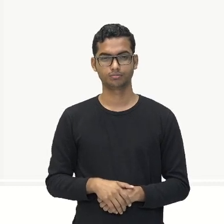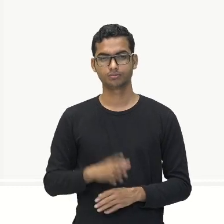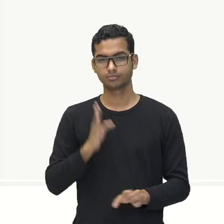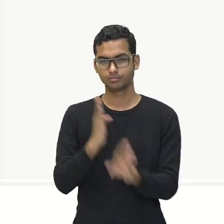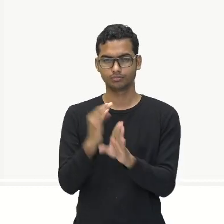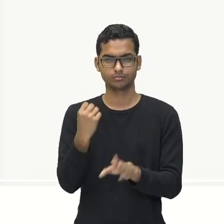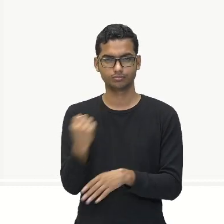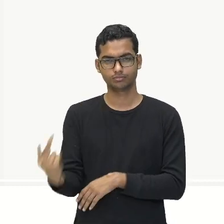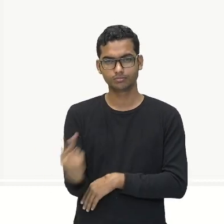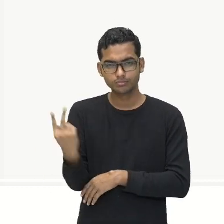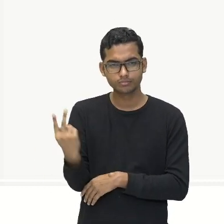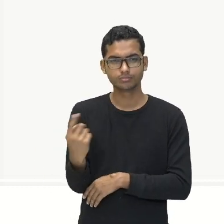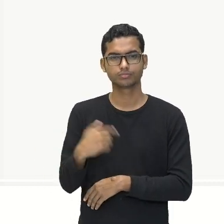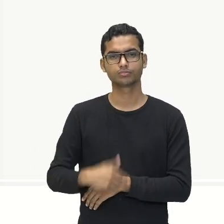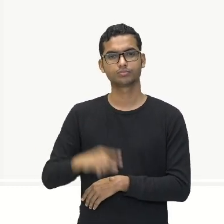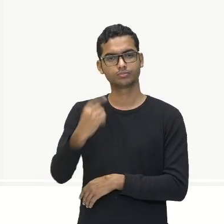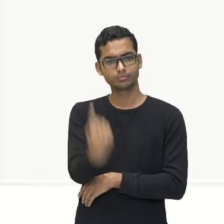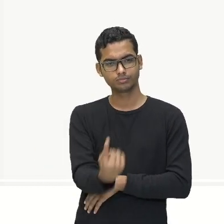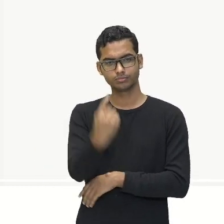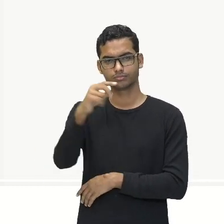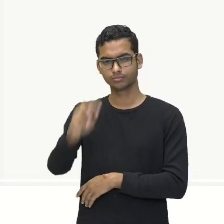ó.